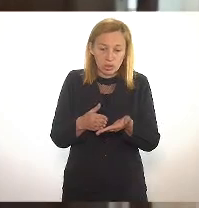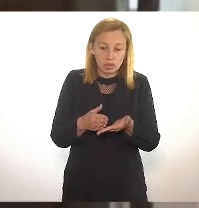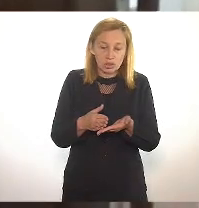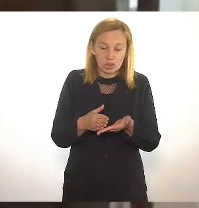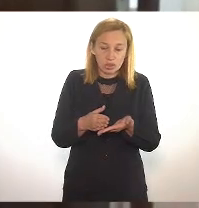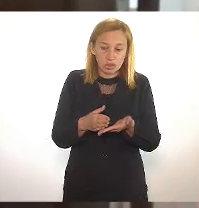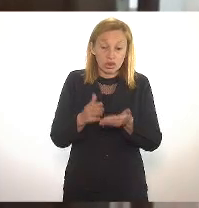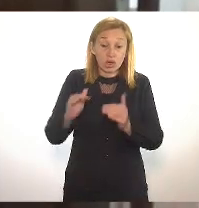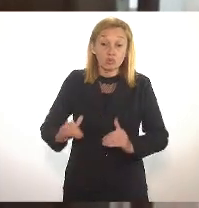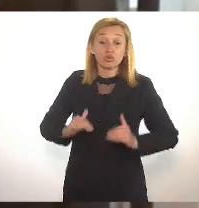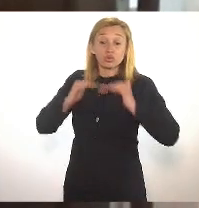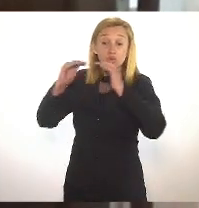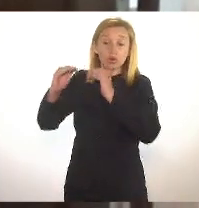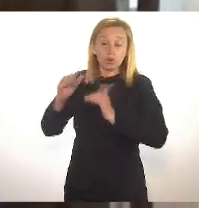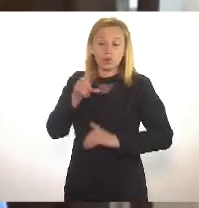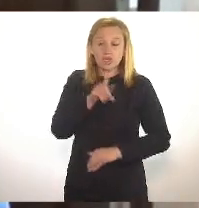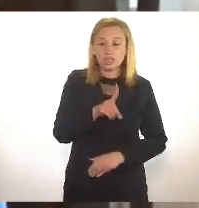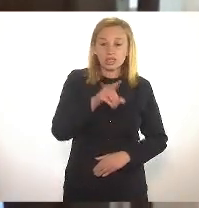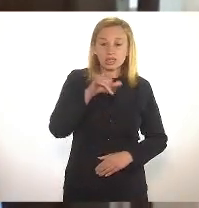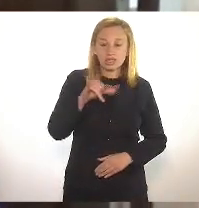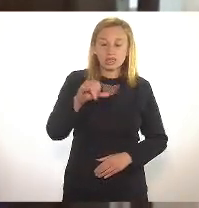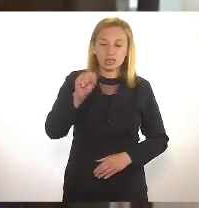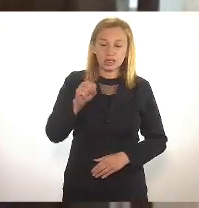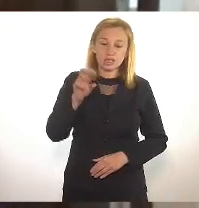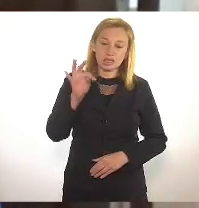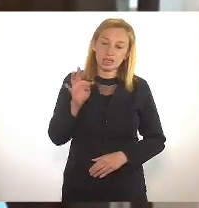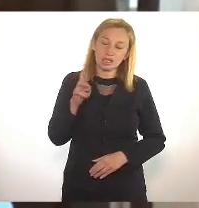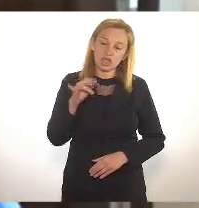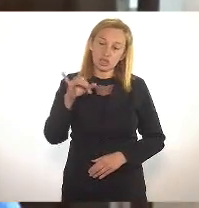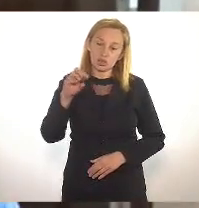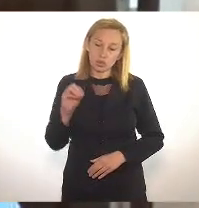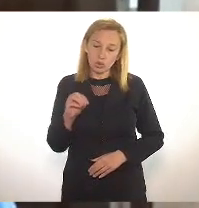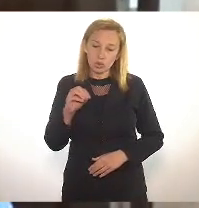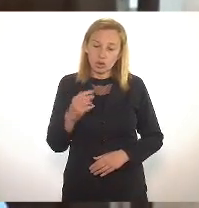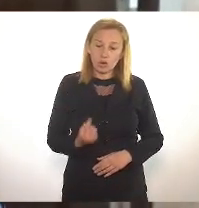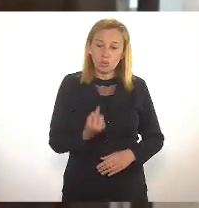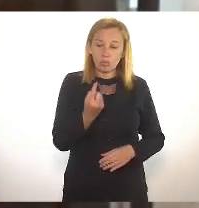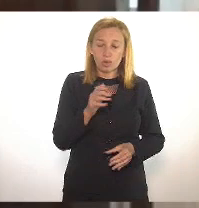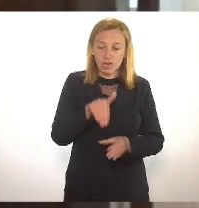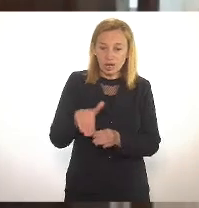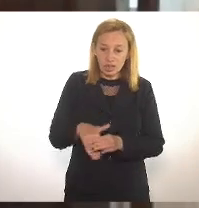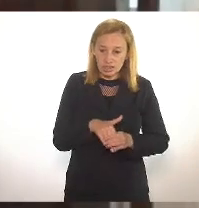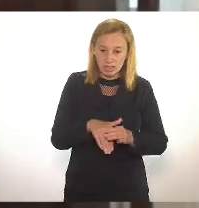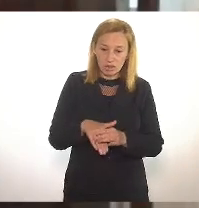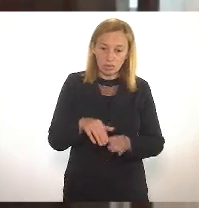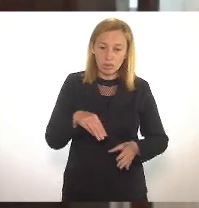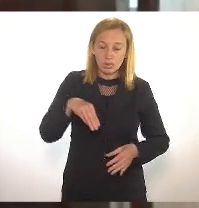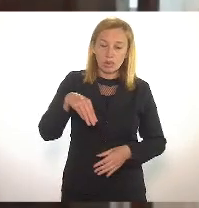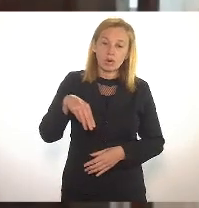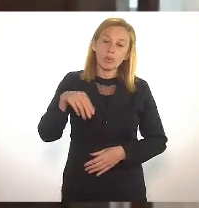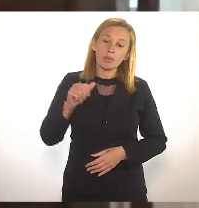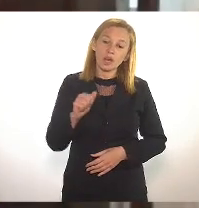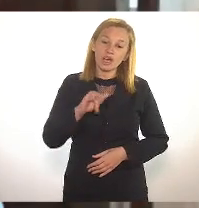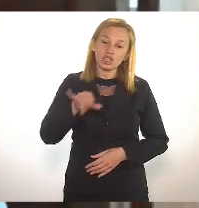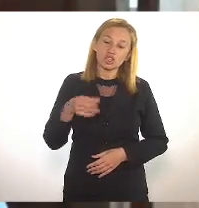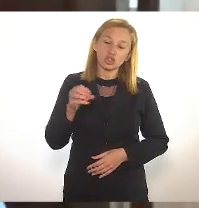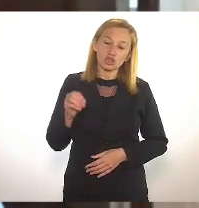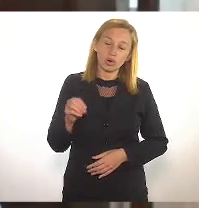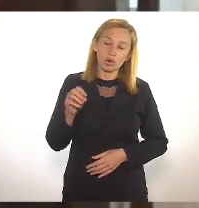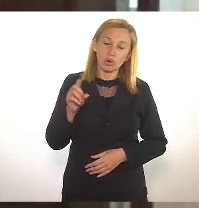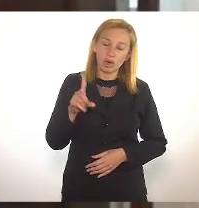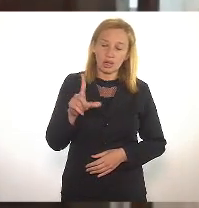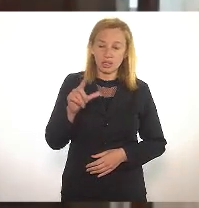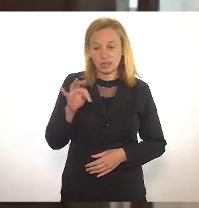um subdistrito para uma eleição majoritária. E por que isso? Isso é que eu fiquei refletindo. Por